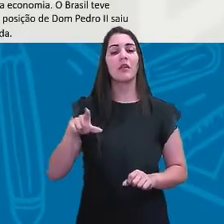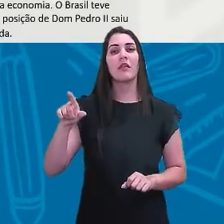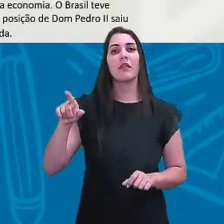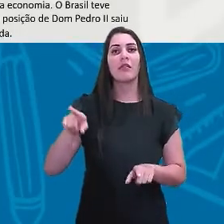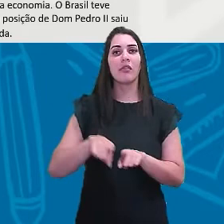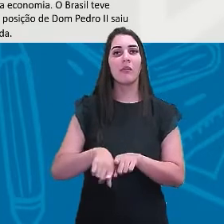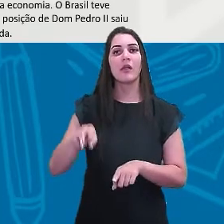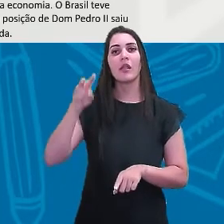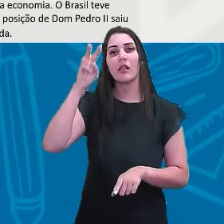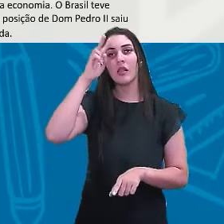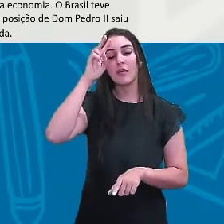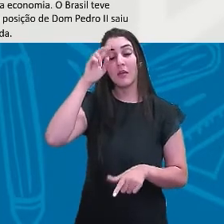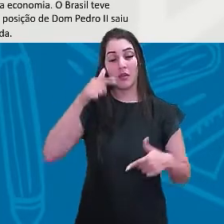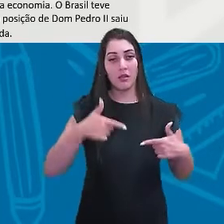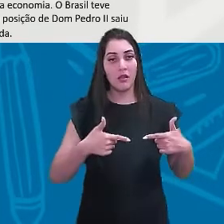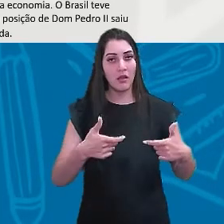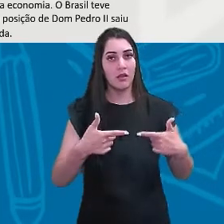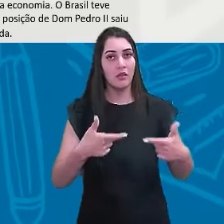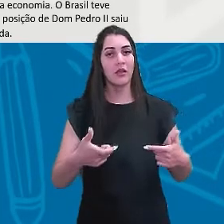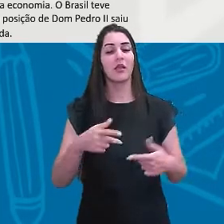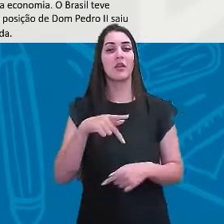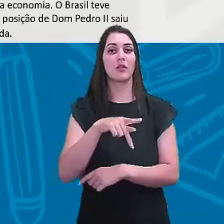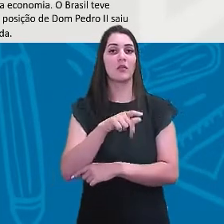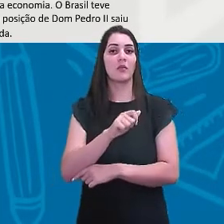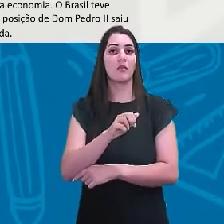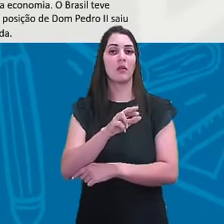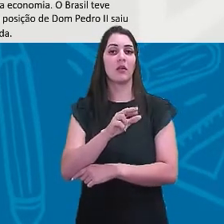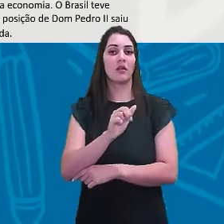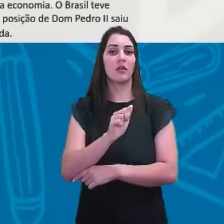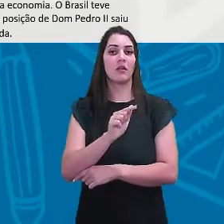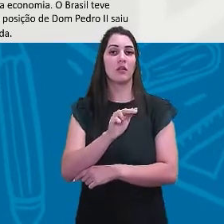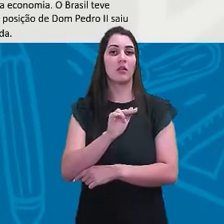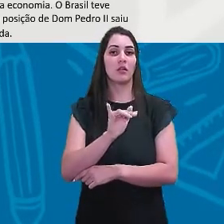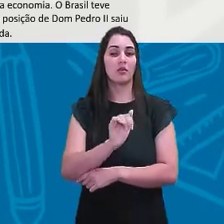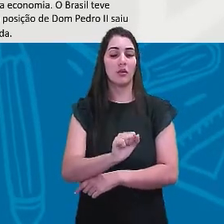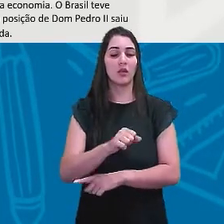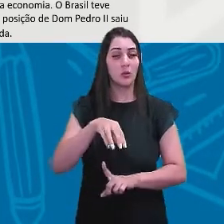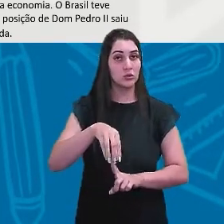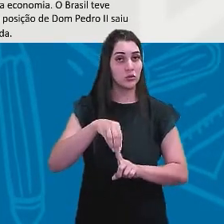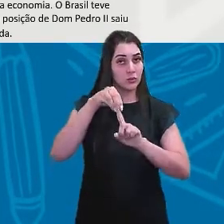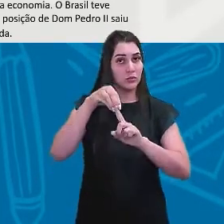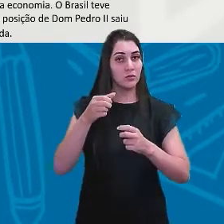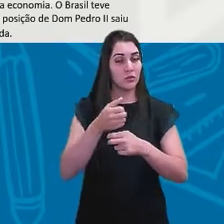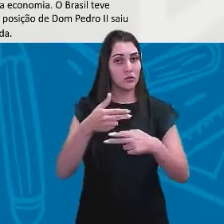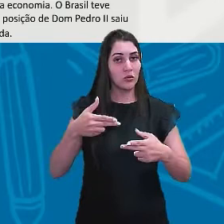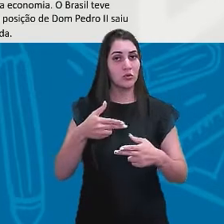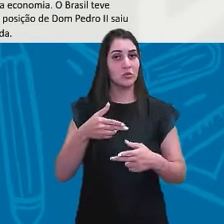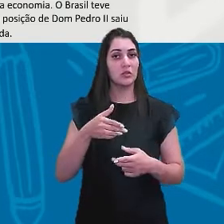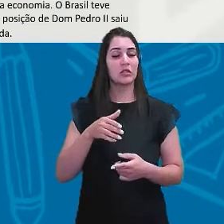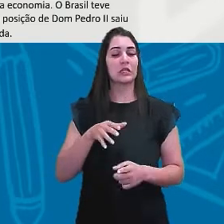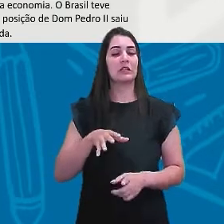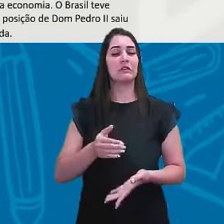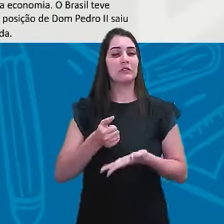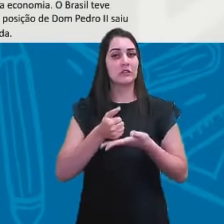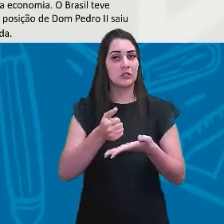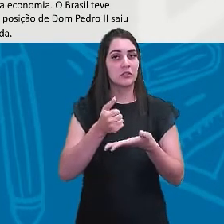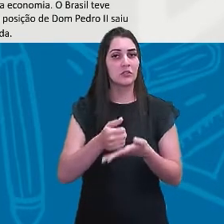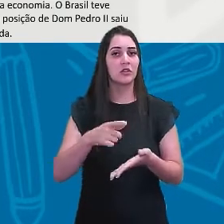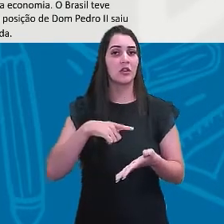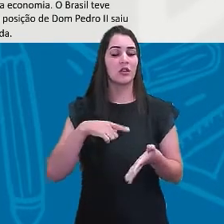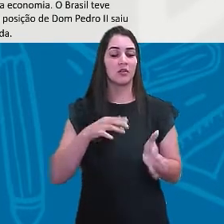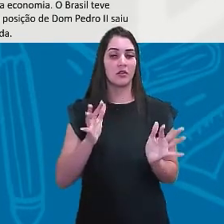do Paraguai, que é um dos principais fatores que vai contribuir para o declínio final